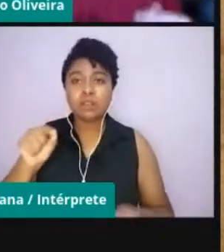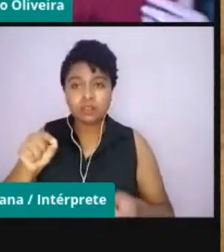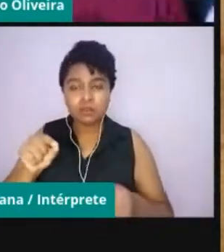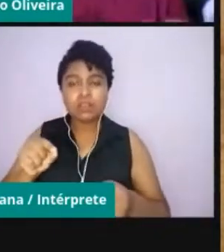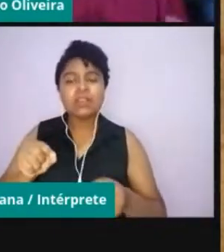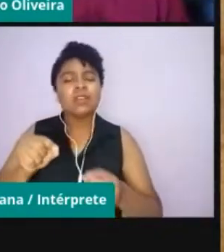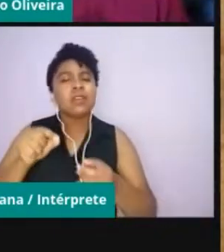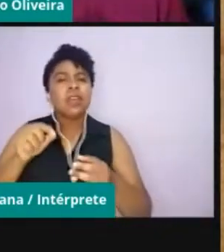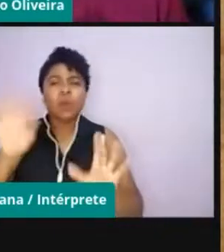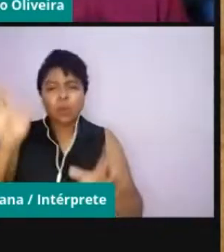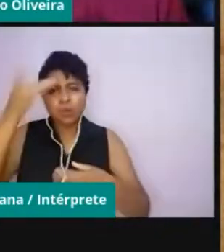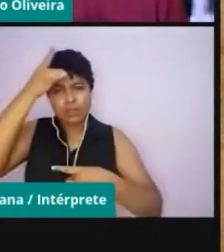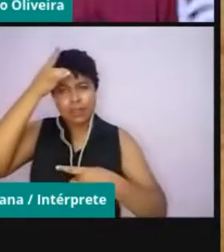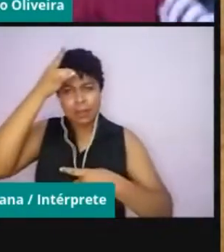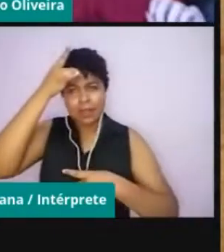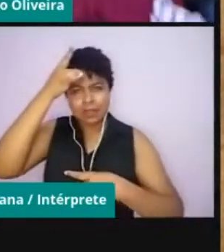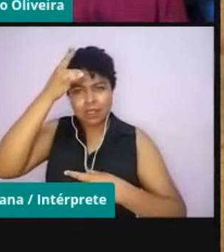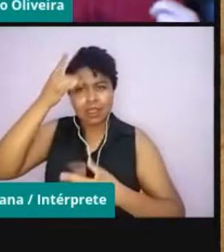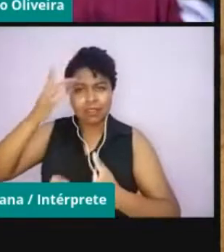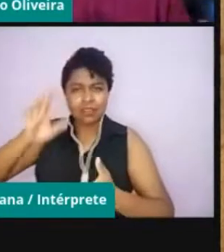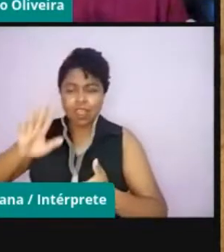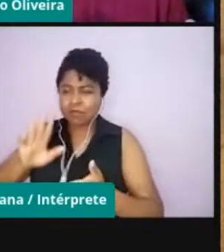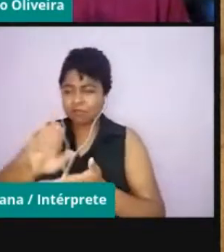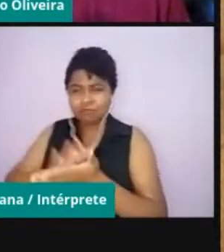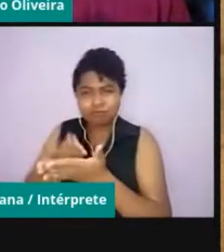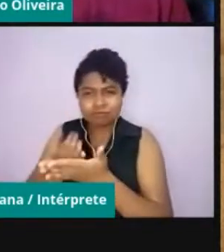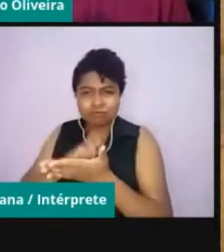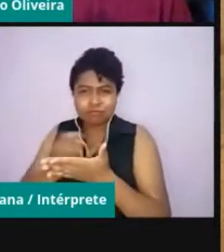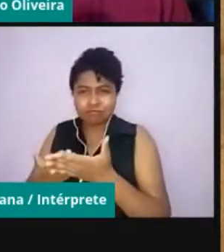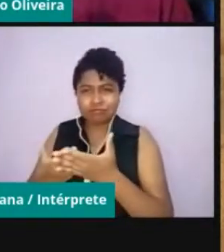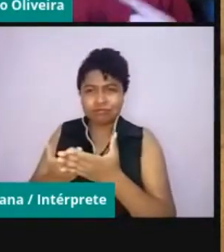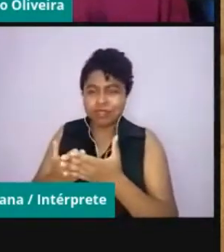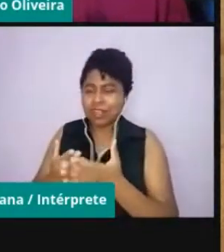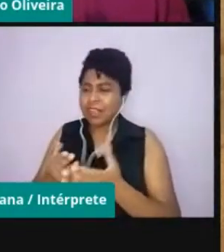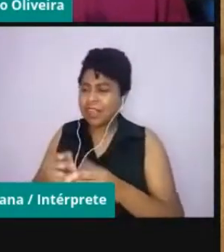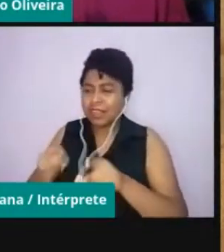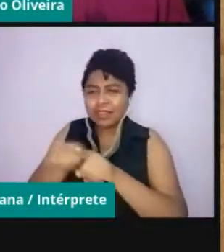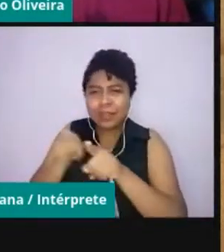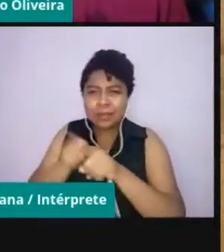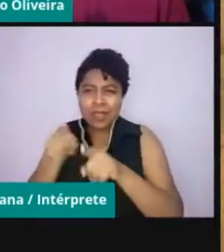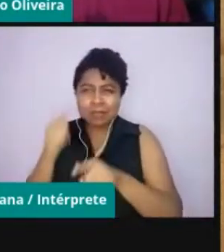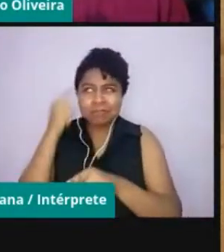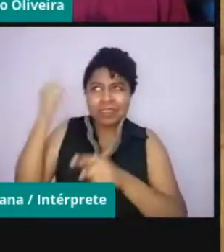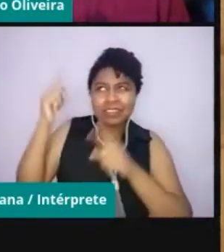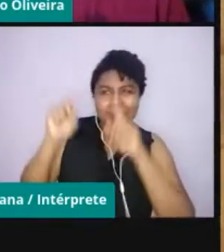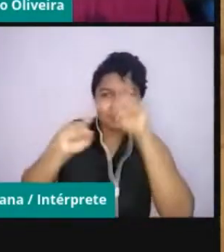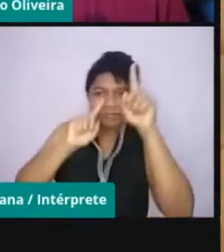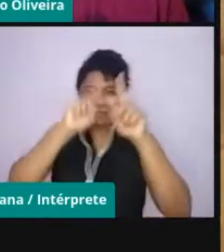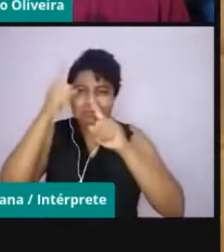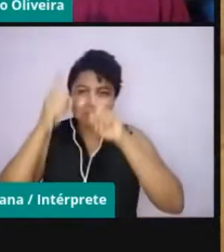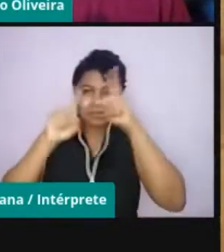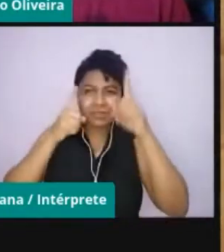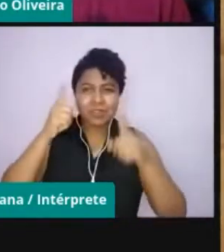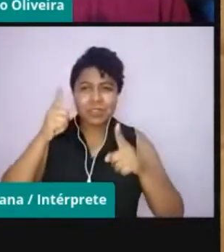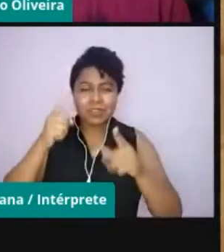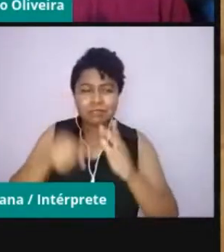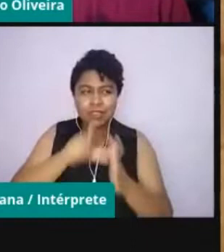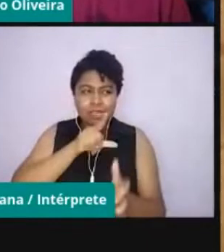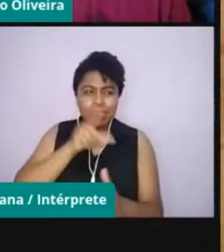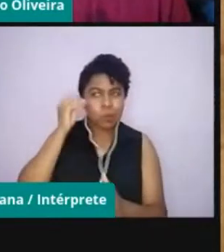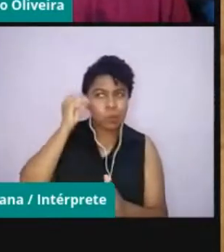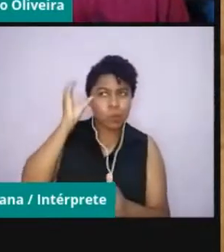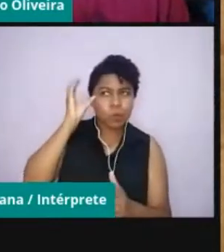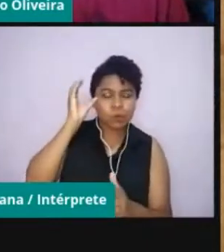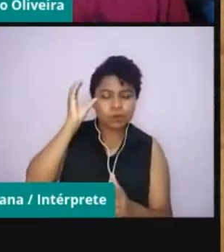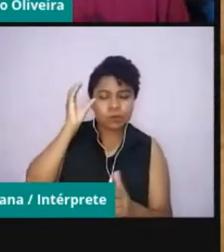bastante os personagens que eles traziam e improvisaram bastante. Eles trouxeram esse elemento de mobilizar os conhecimentos prévios dele